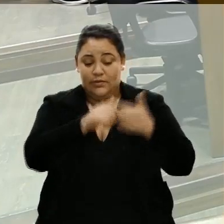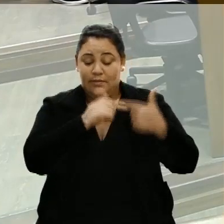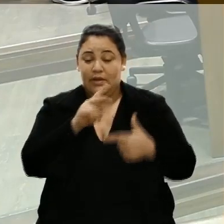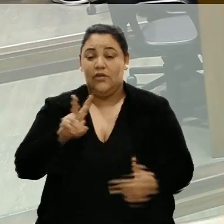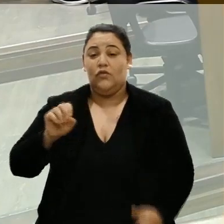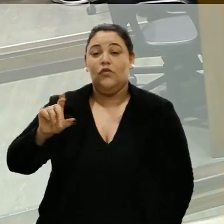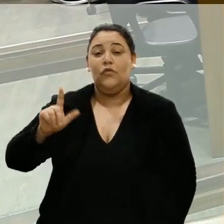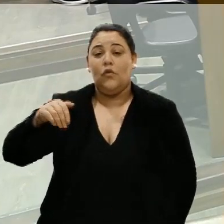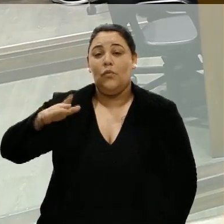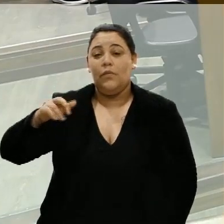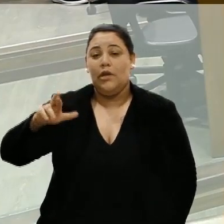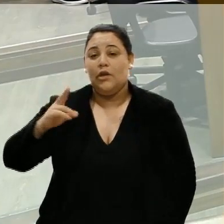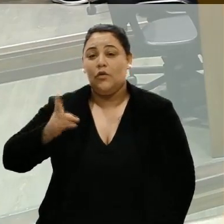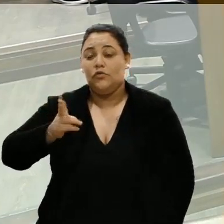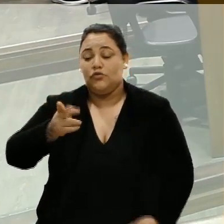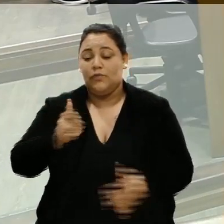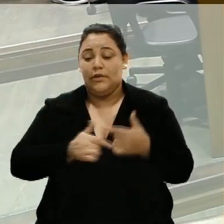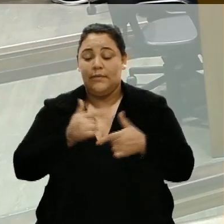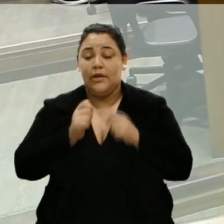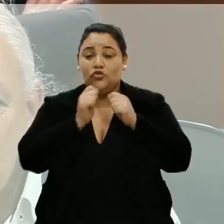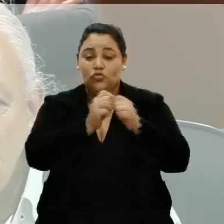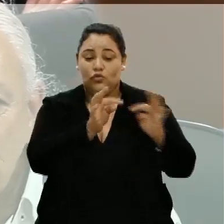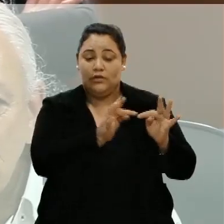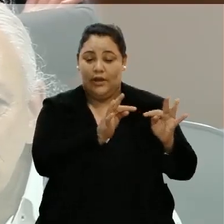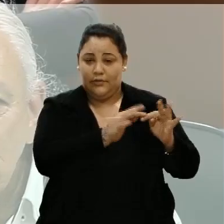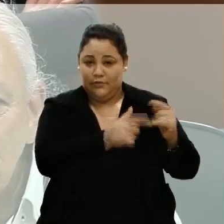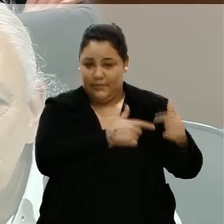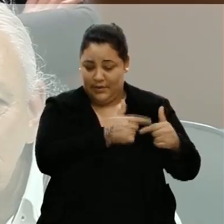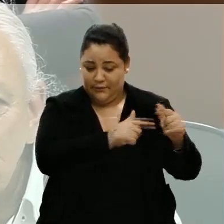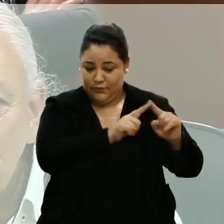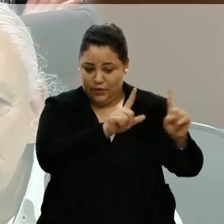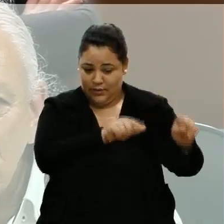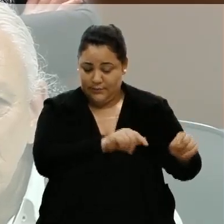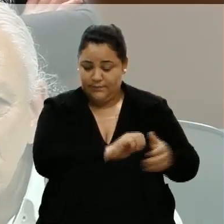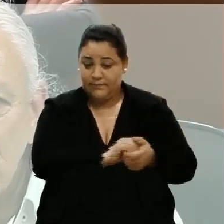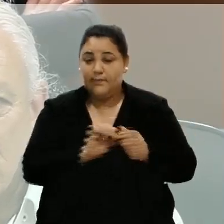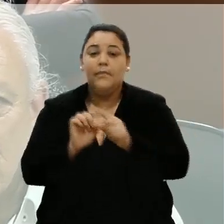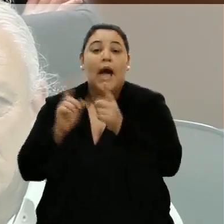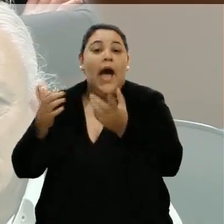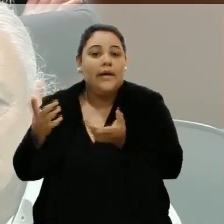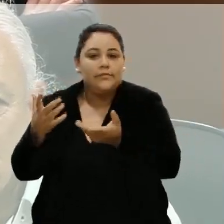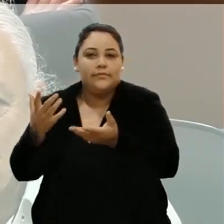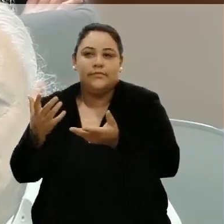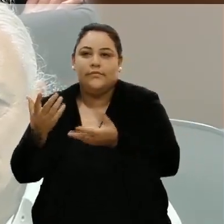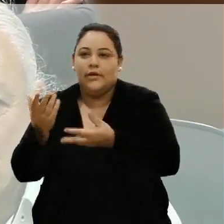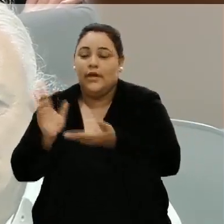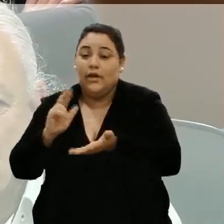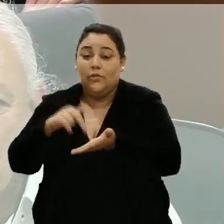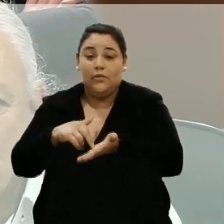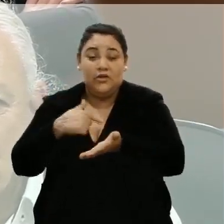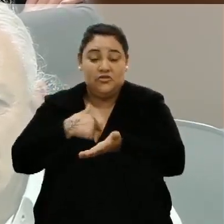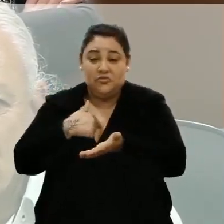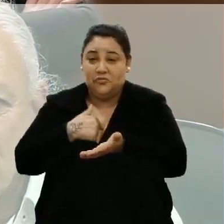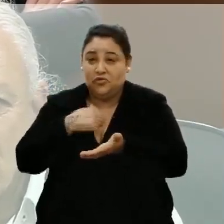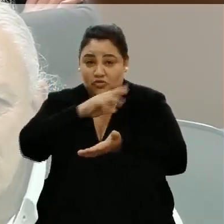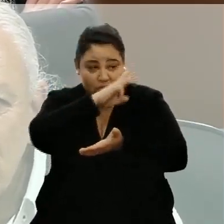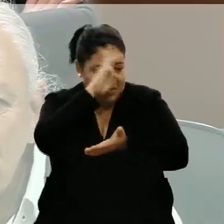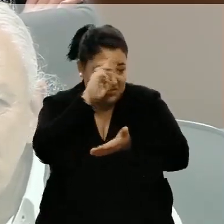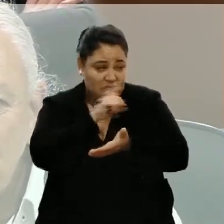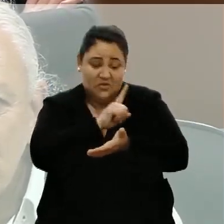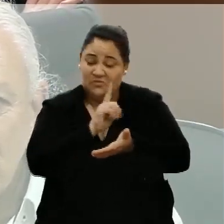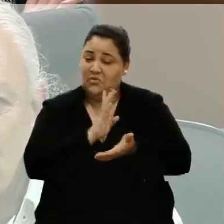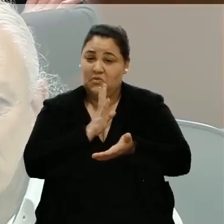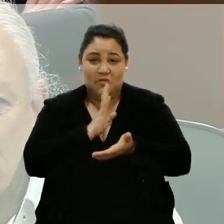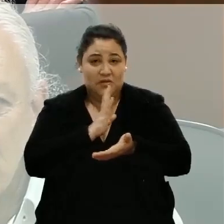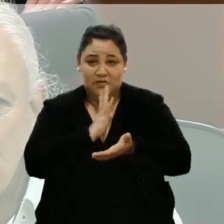dando continuidade juntamente com os técnicos. Mas como eu realmente, vereador Juliano, eu não conheço aquele local com profundidade, já passei por